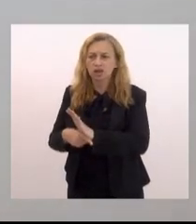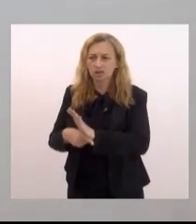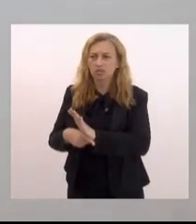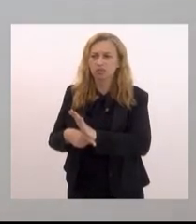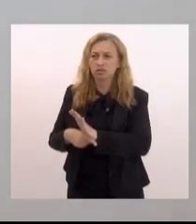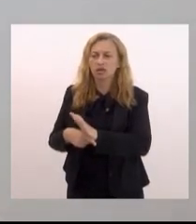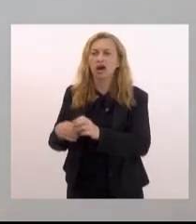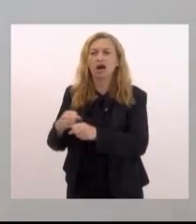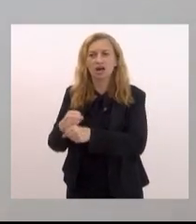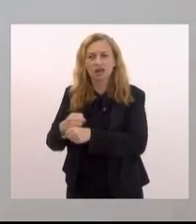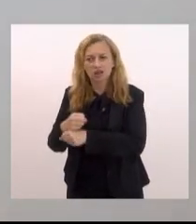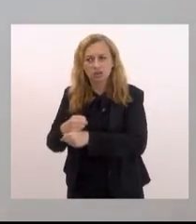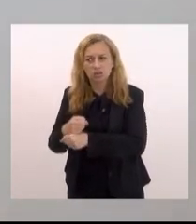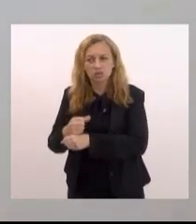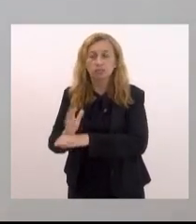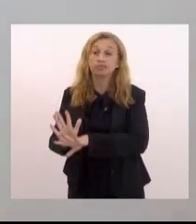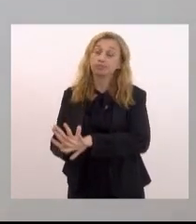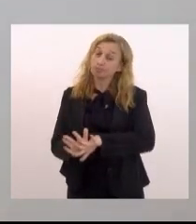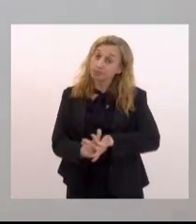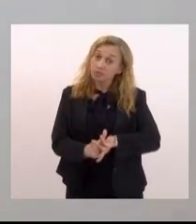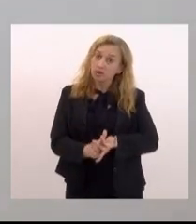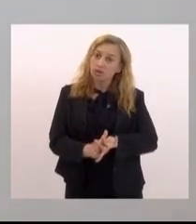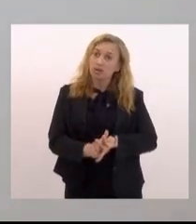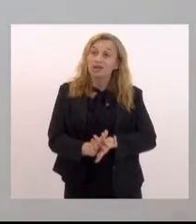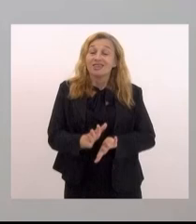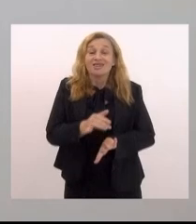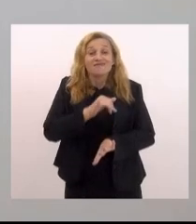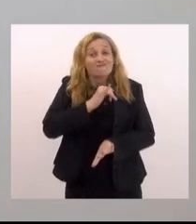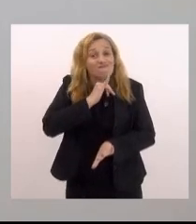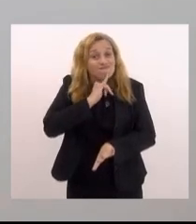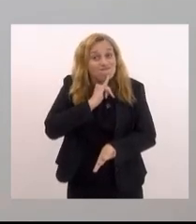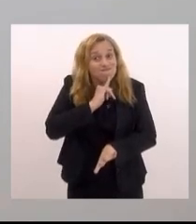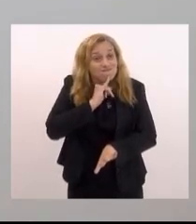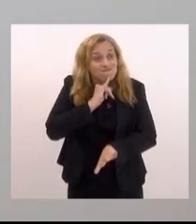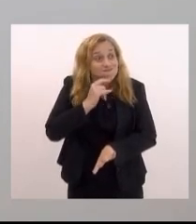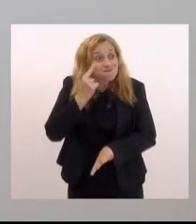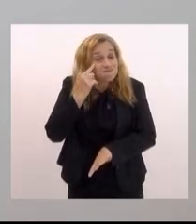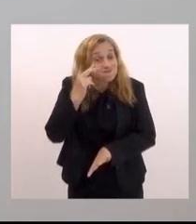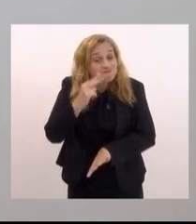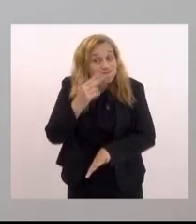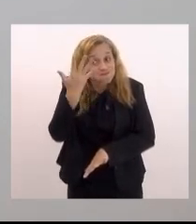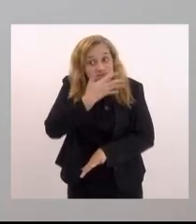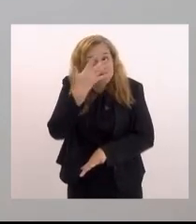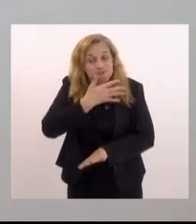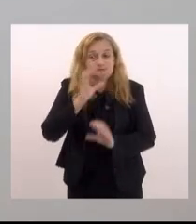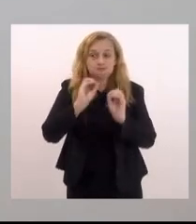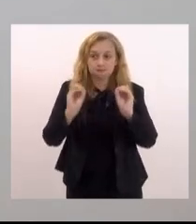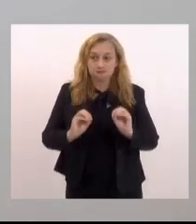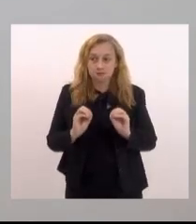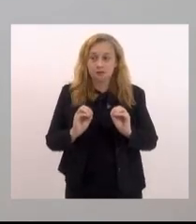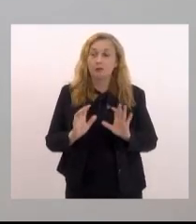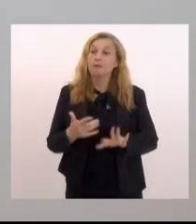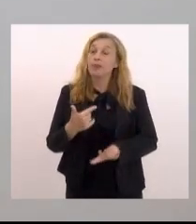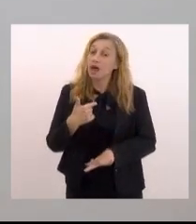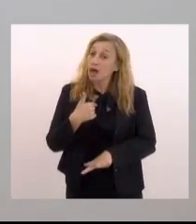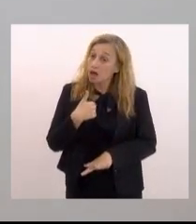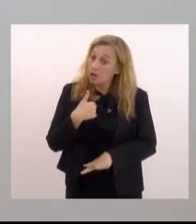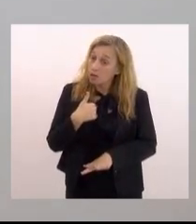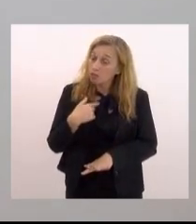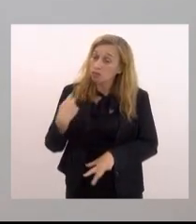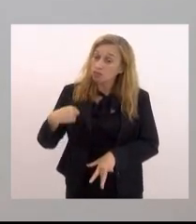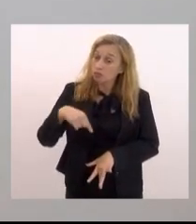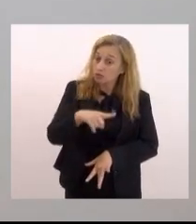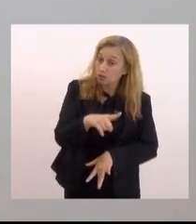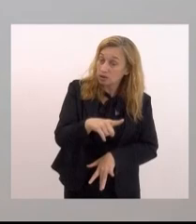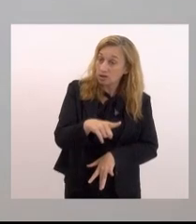arco metropolitano. Não é isto que a gente, infelizmente, viu. Eu usei o arco